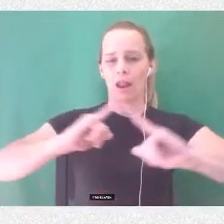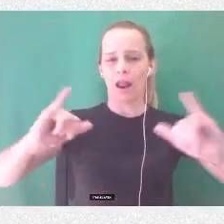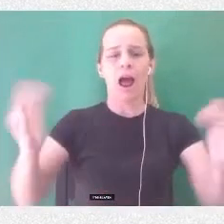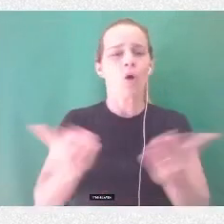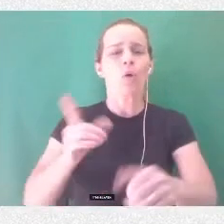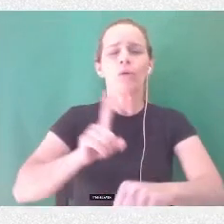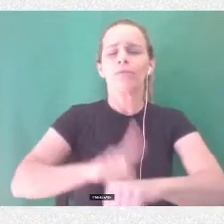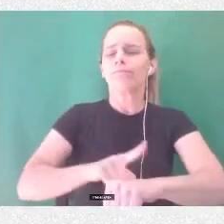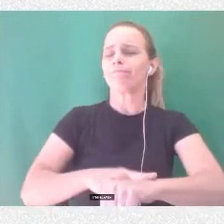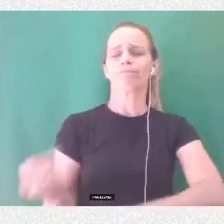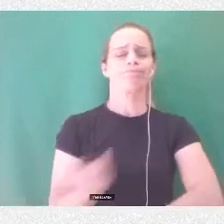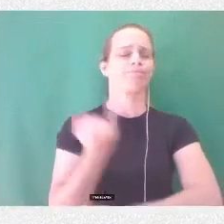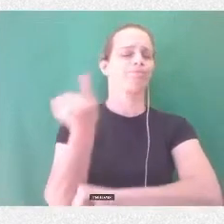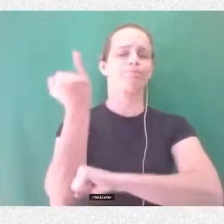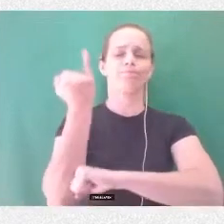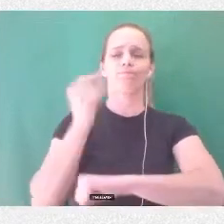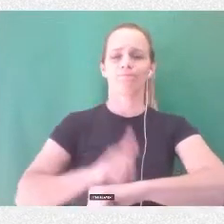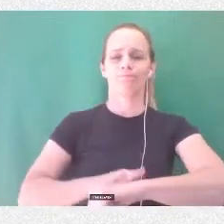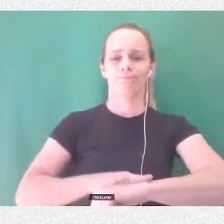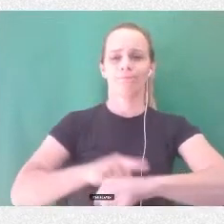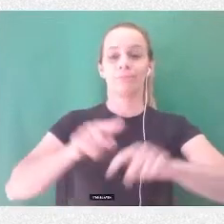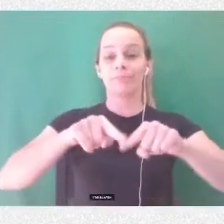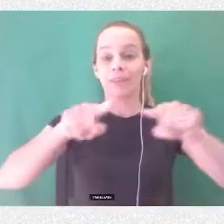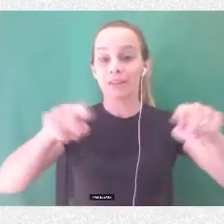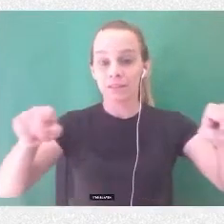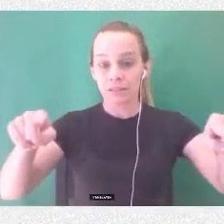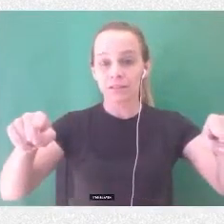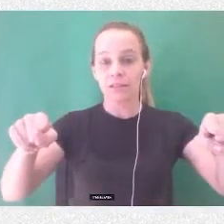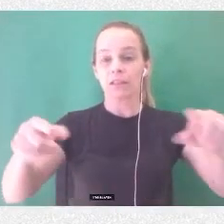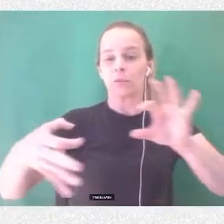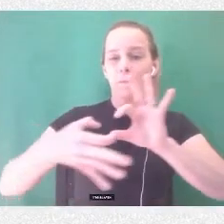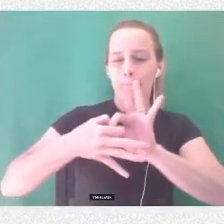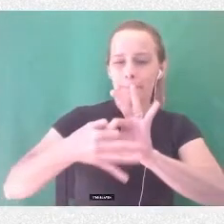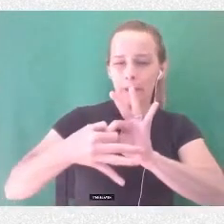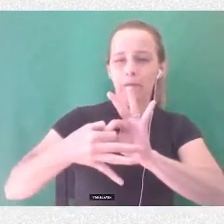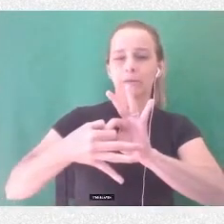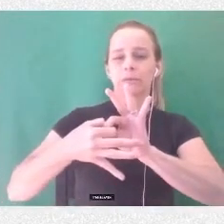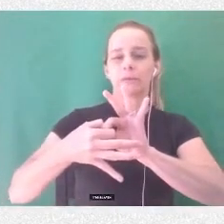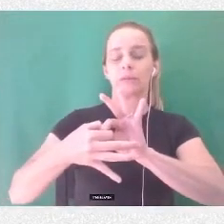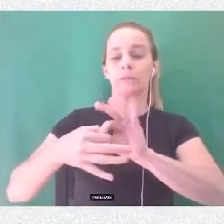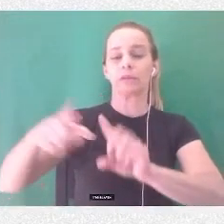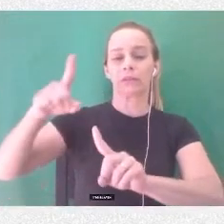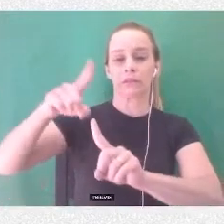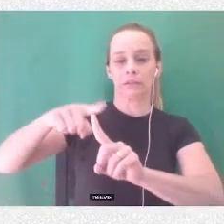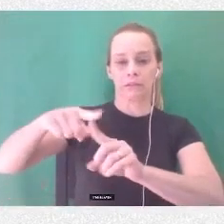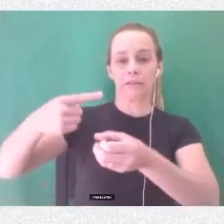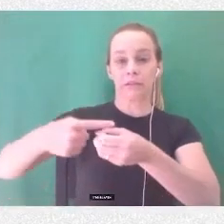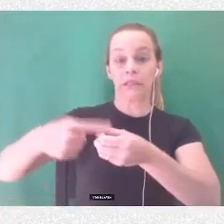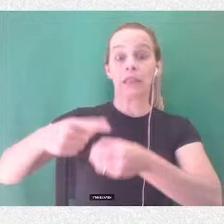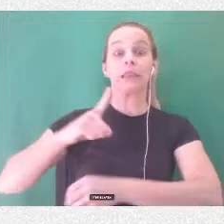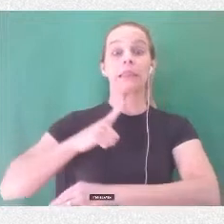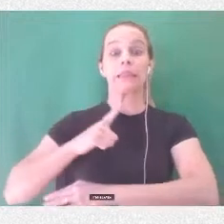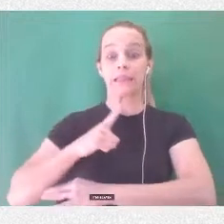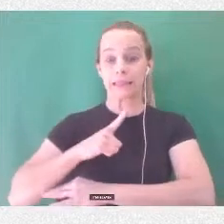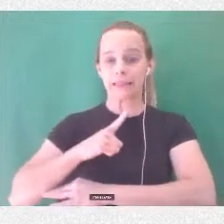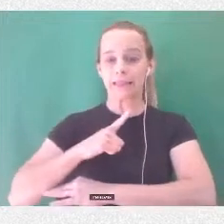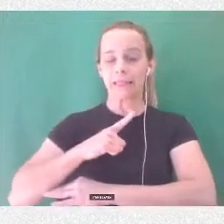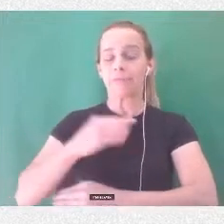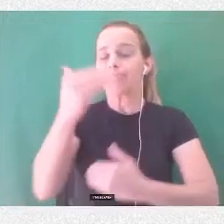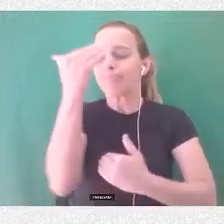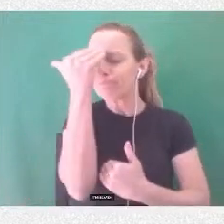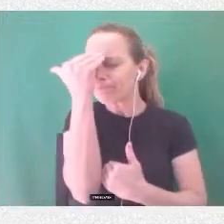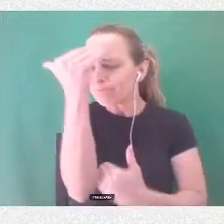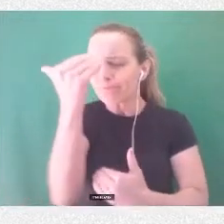momento que a ciência, que todos esses parceiros proporcionam para o município de Toledo, temos a grata satisfação